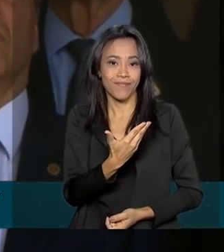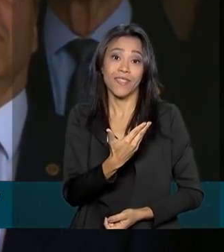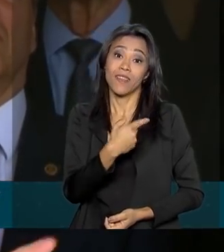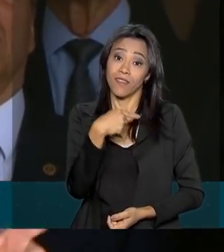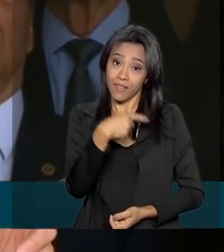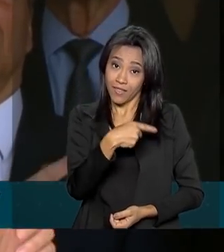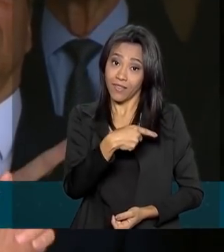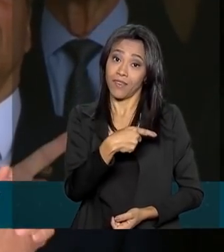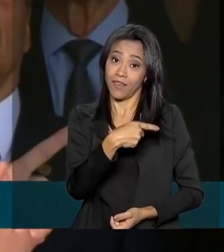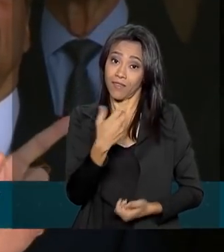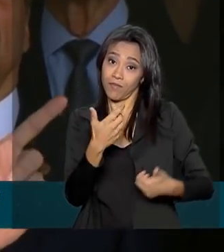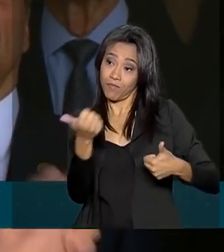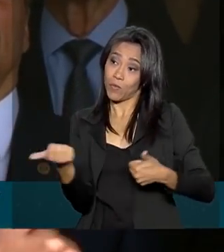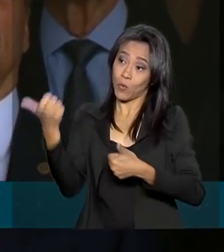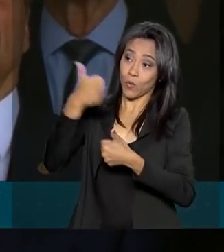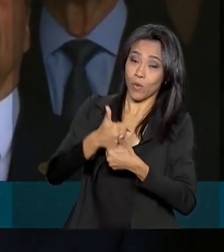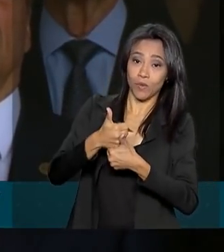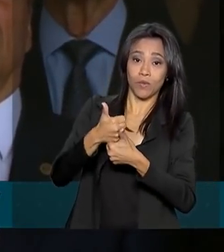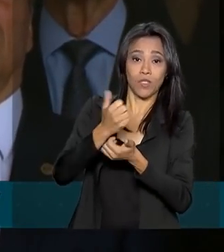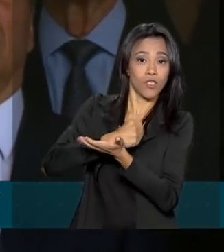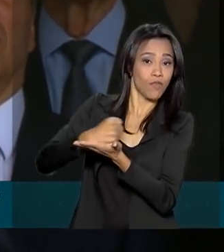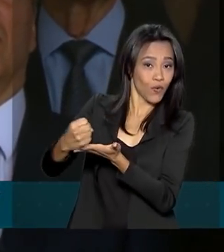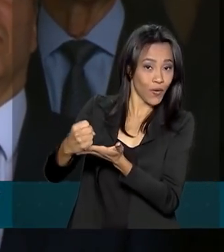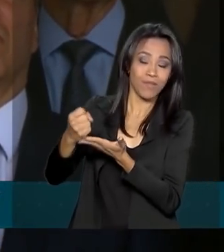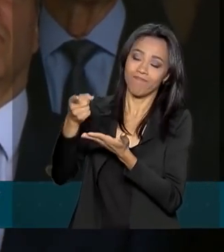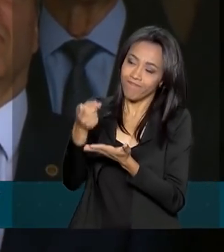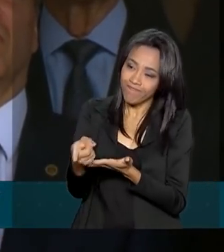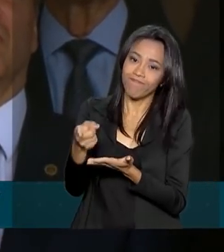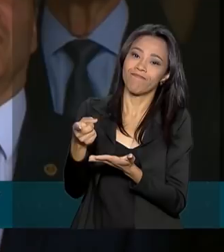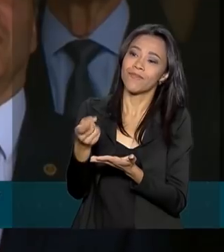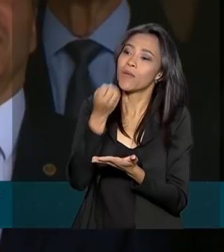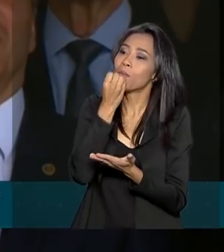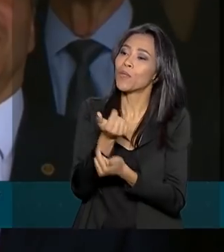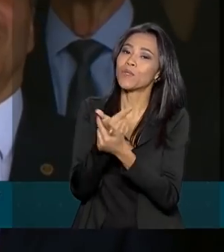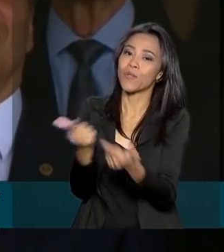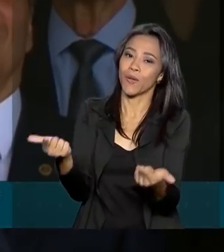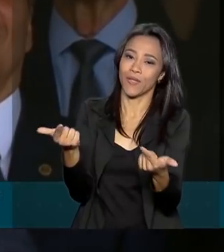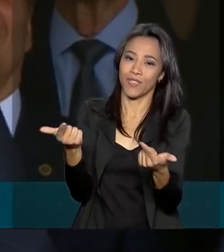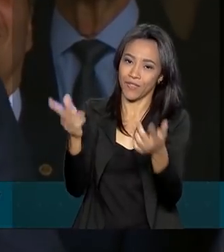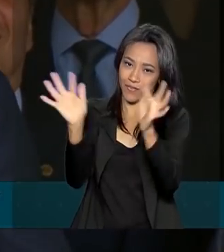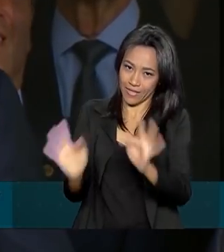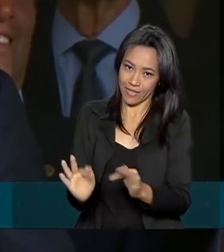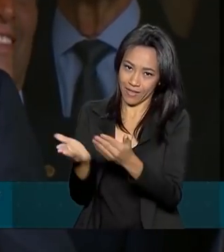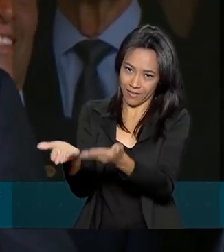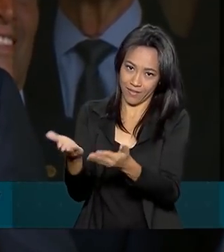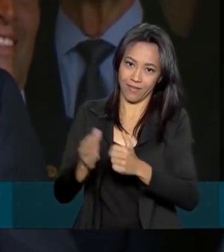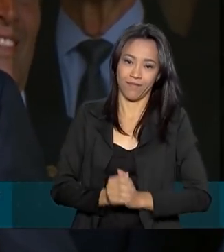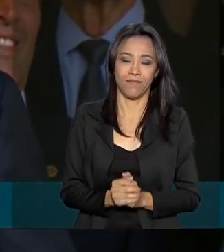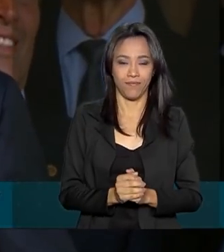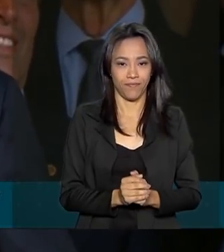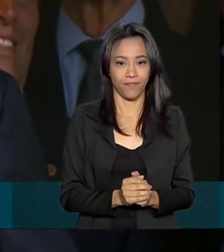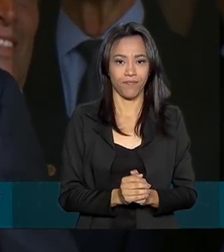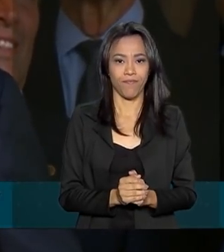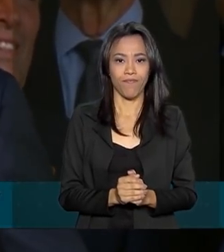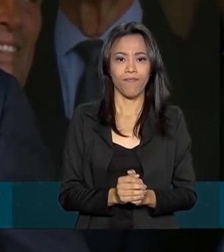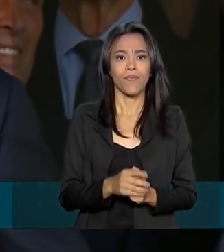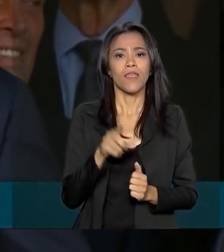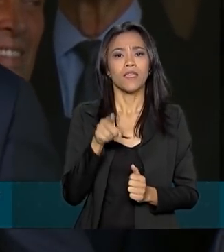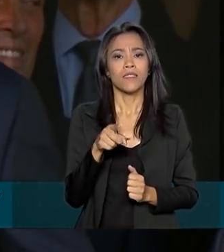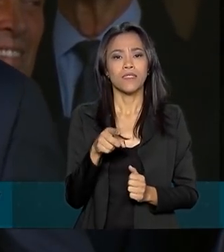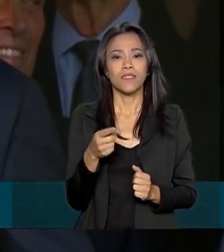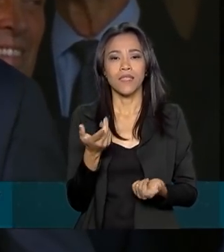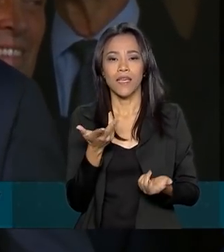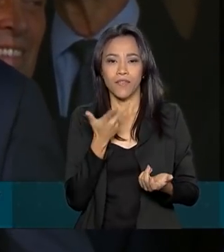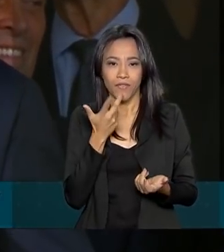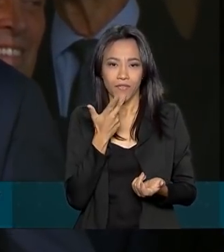que sucede, General Amaro, boa sorte, felicidades. Sem querer fazer